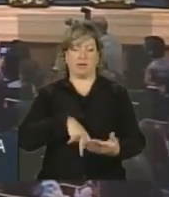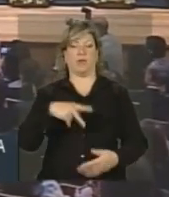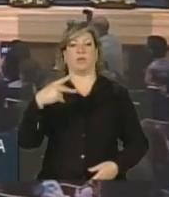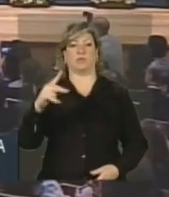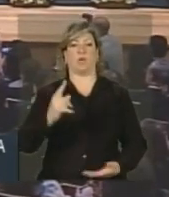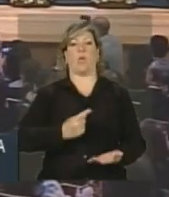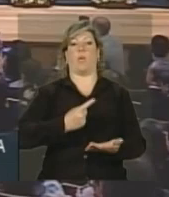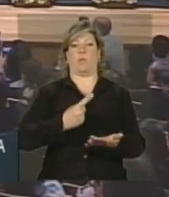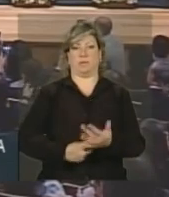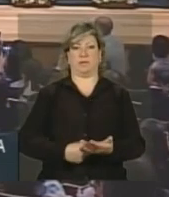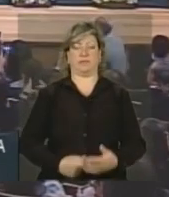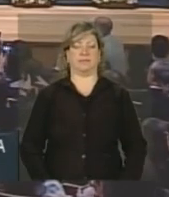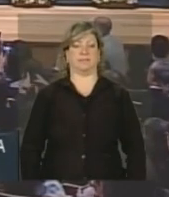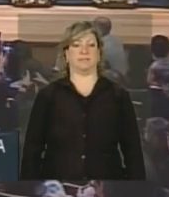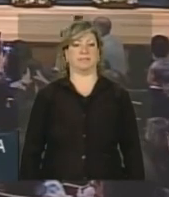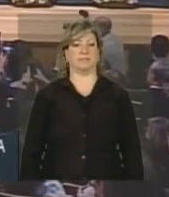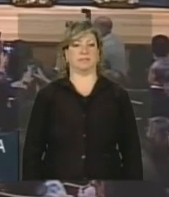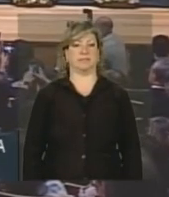seu compromisso.